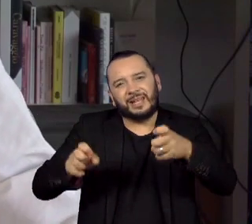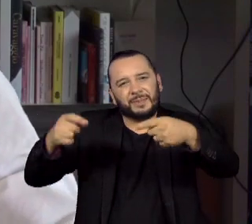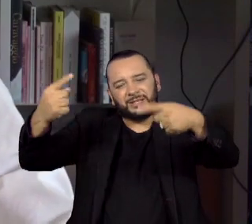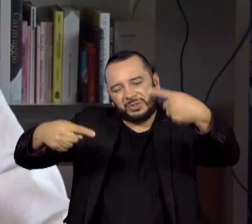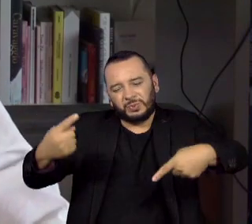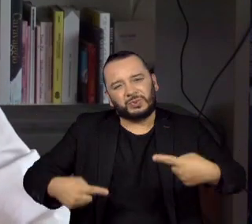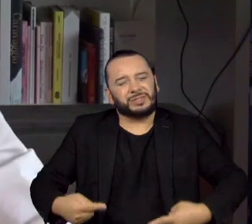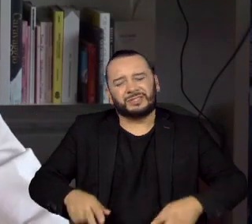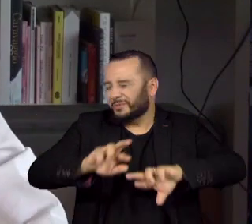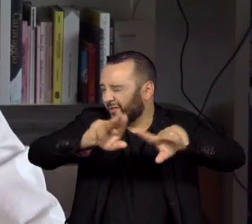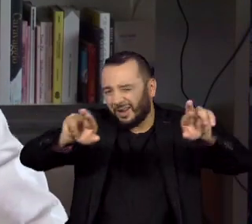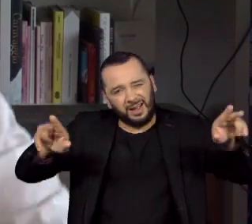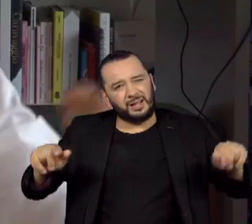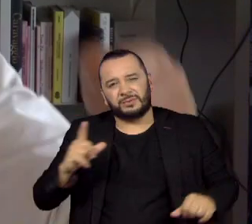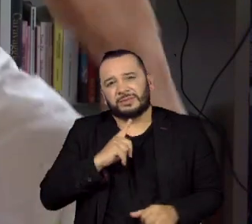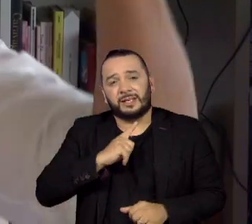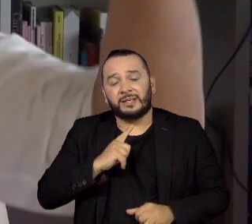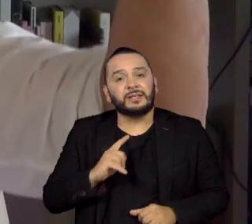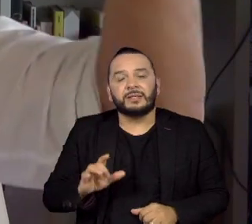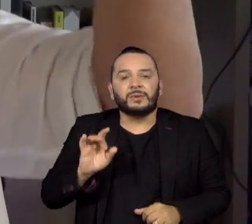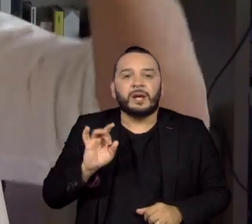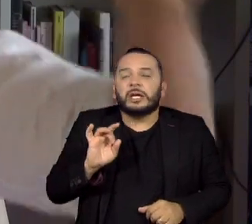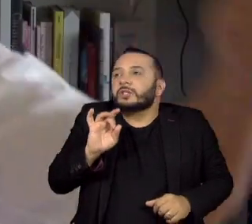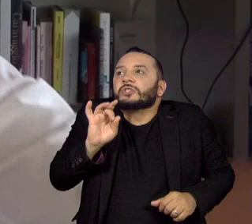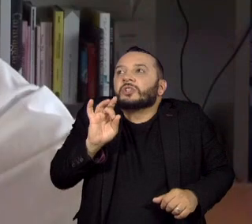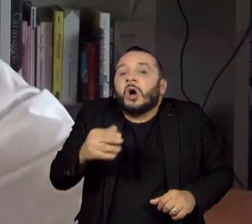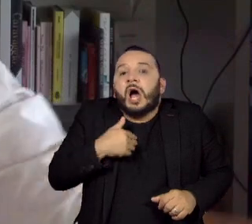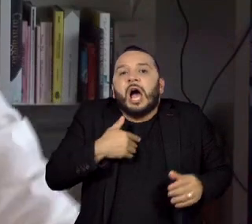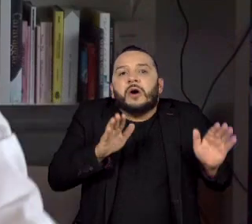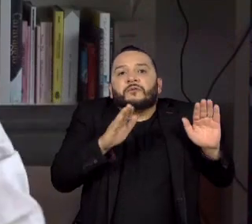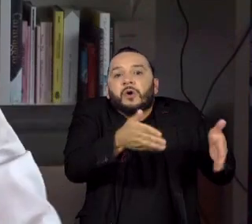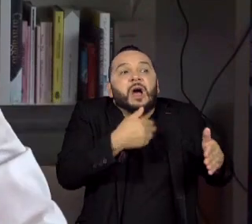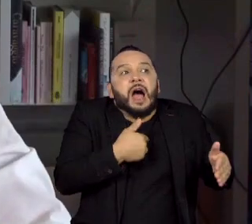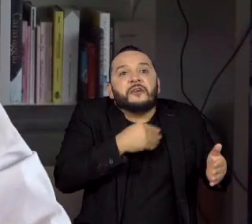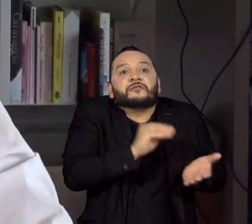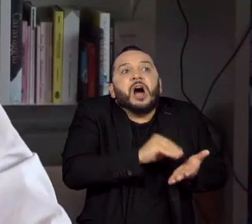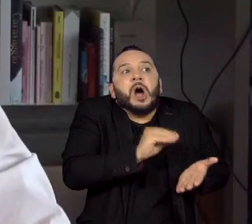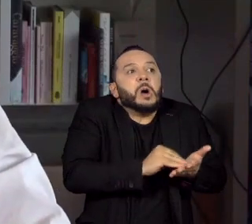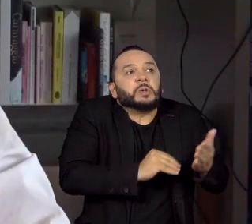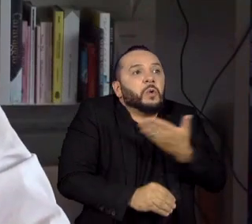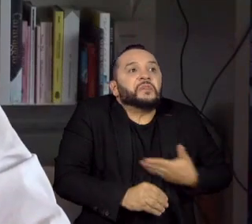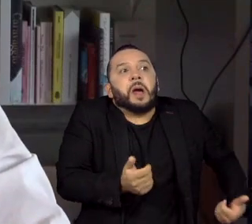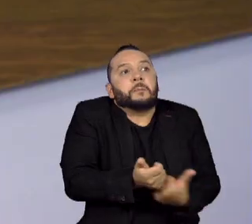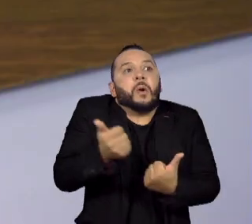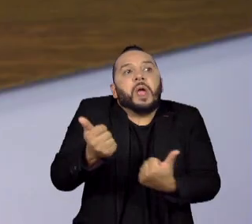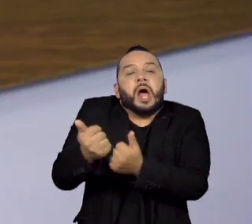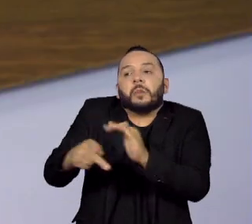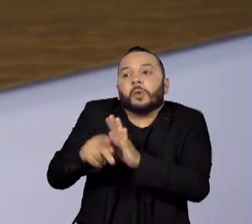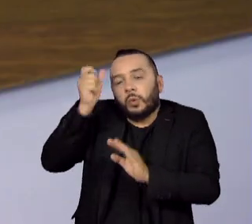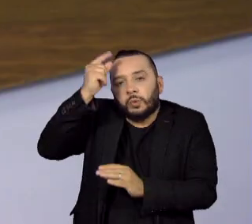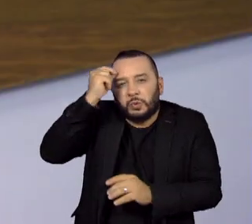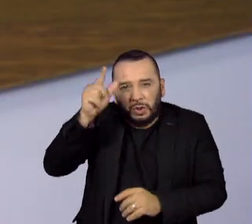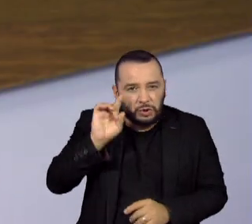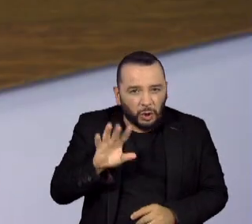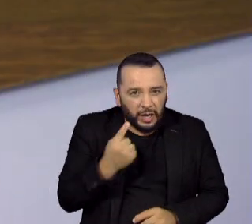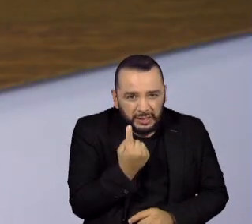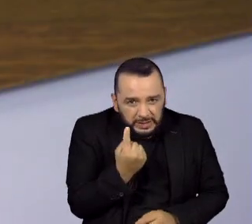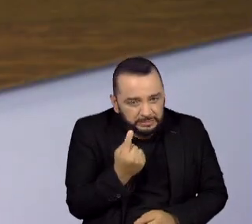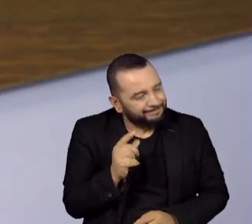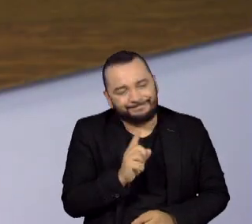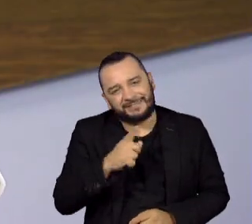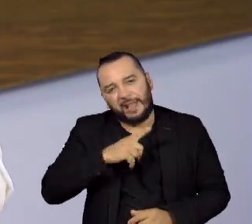restringem a apoio do governo à cultura. Maria? Queria falar